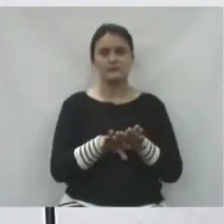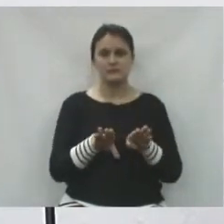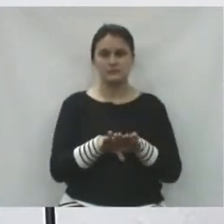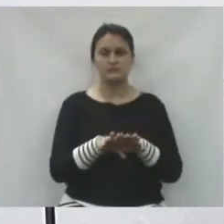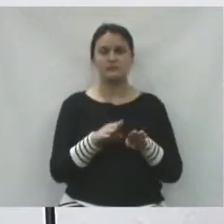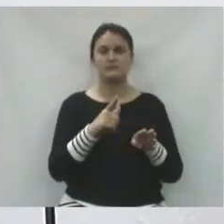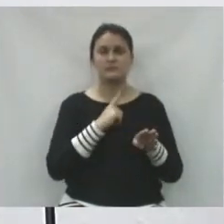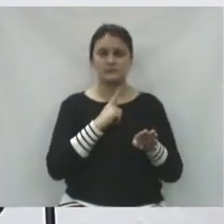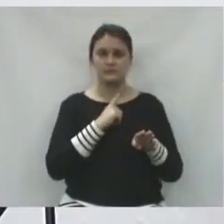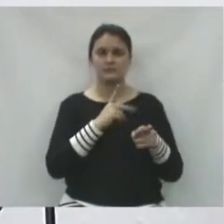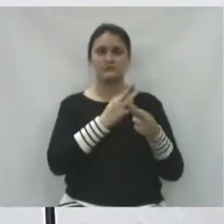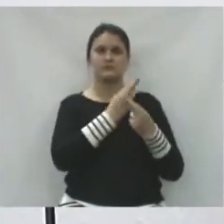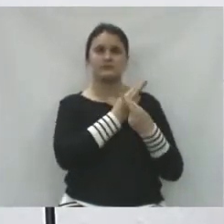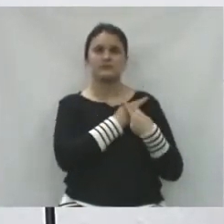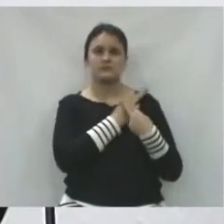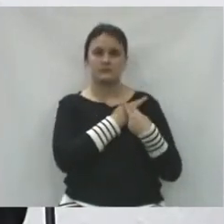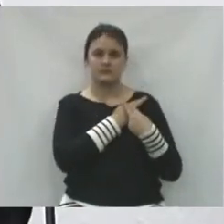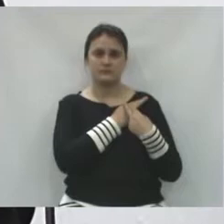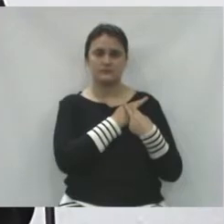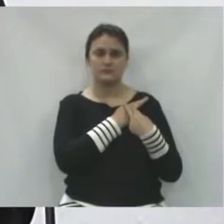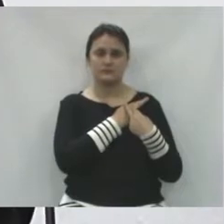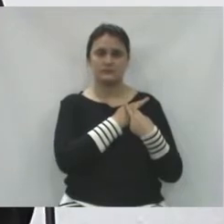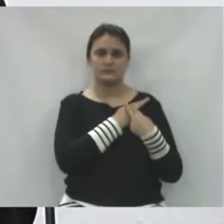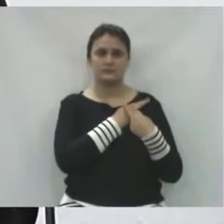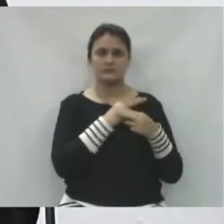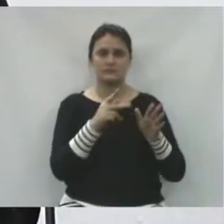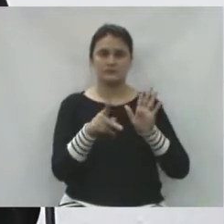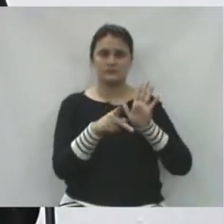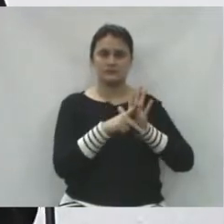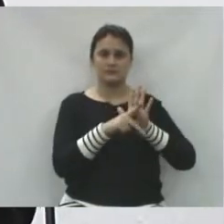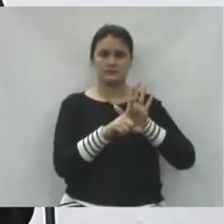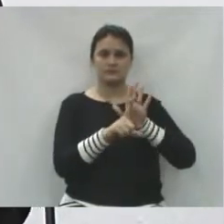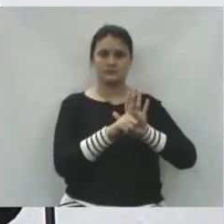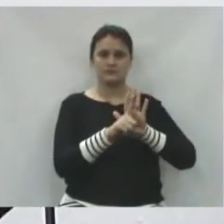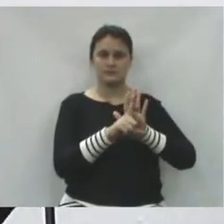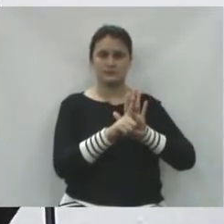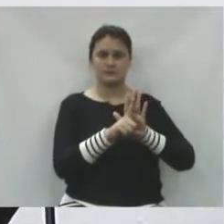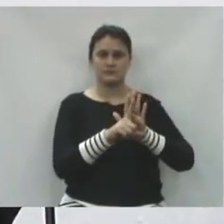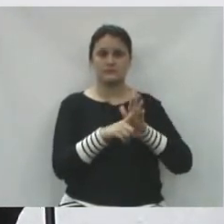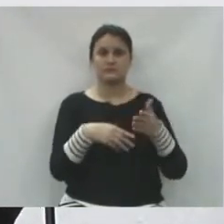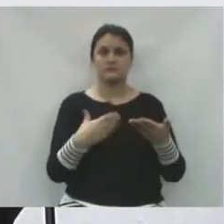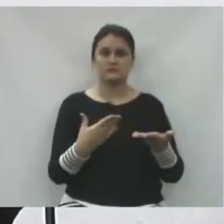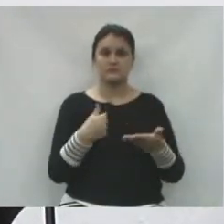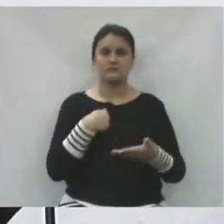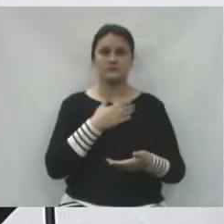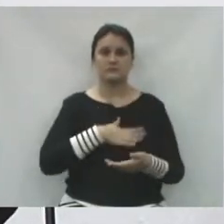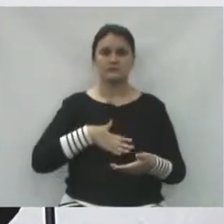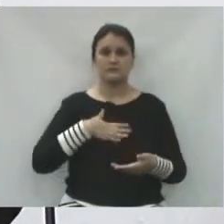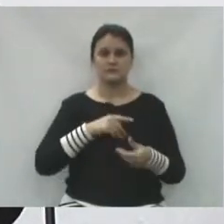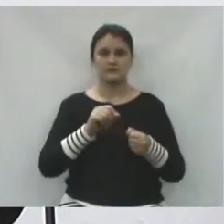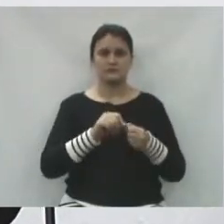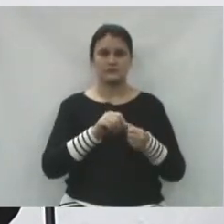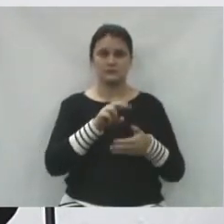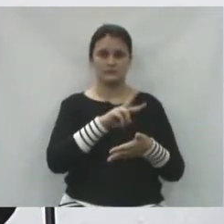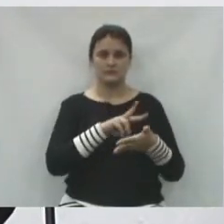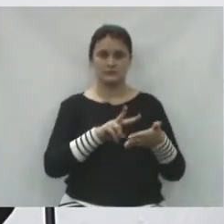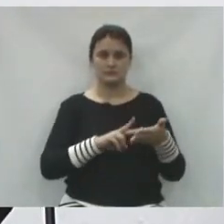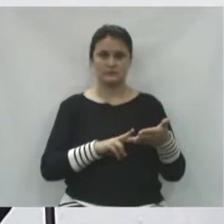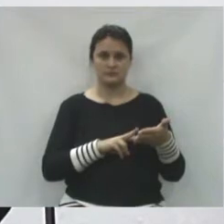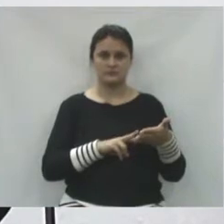também colocam a responsabilidade na própria lei. Então, eu gostaria de fazer a